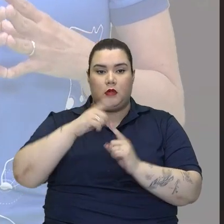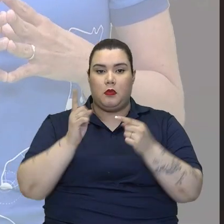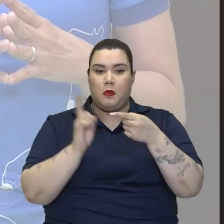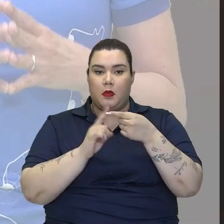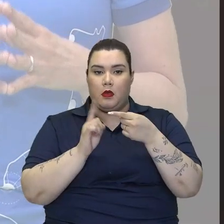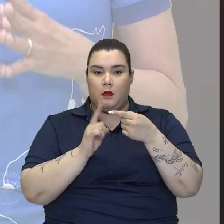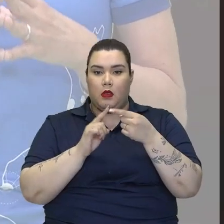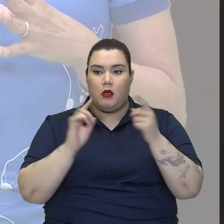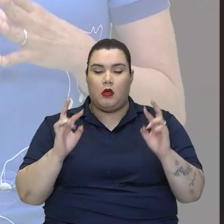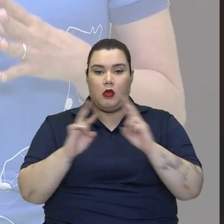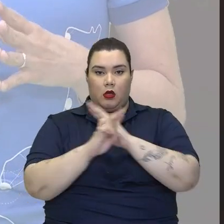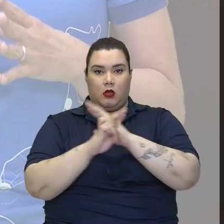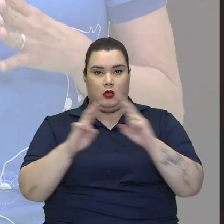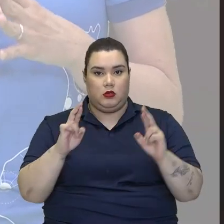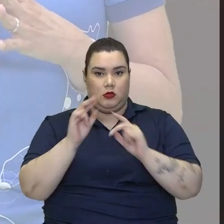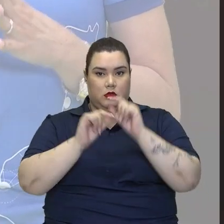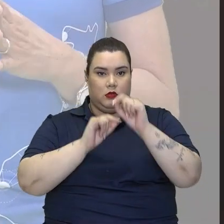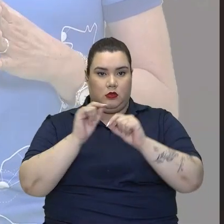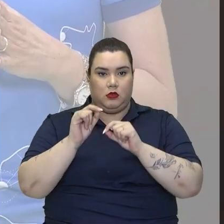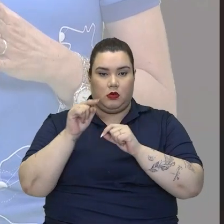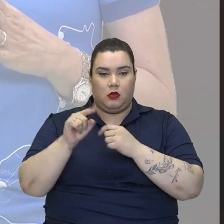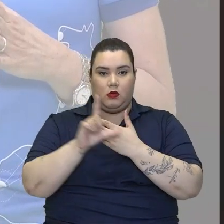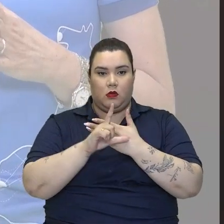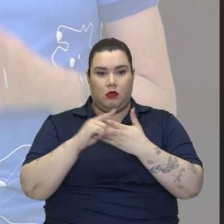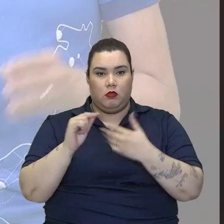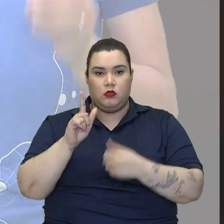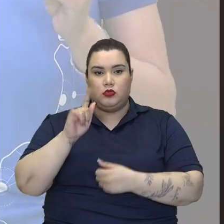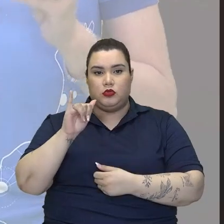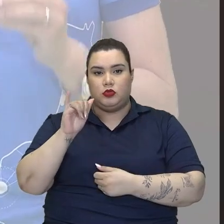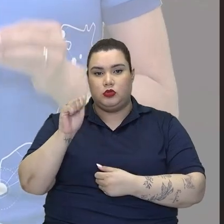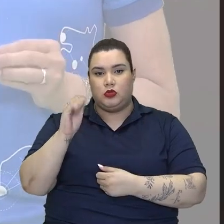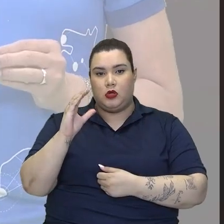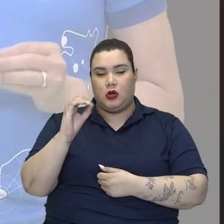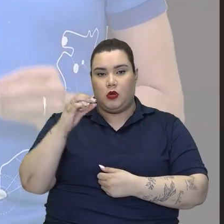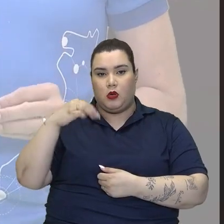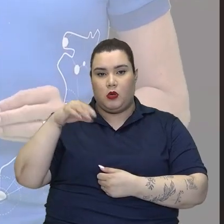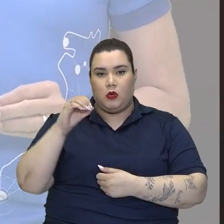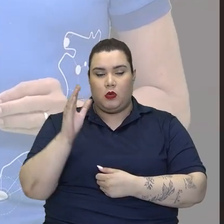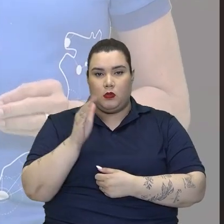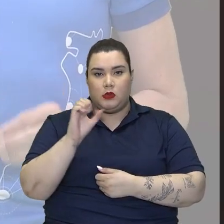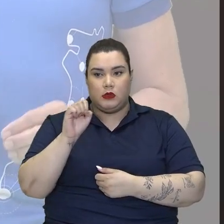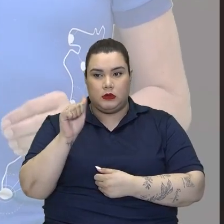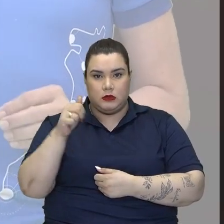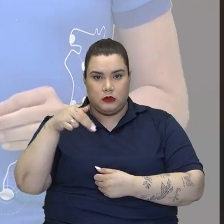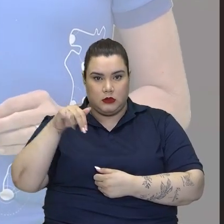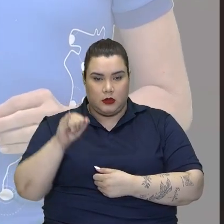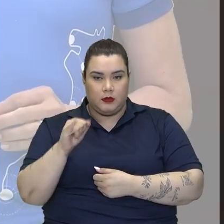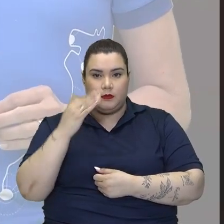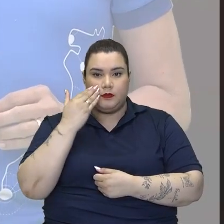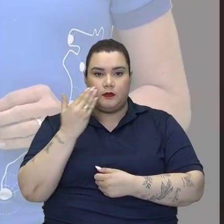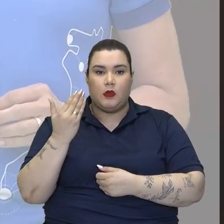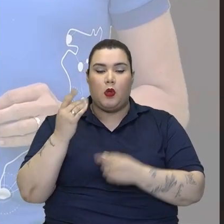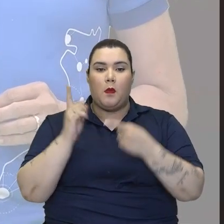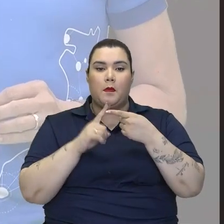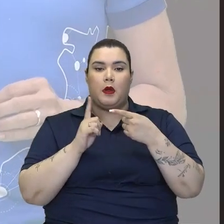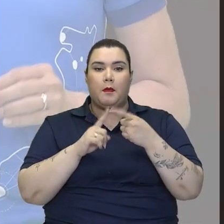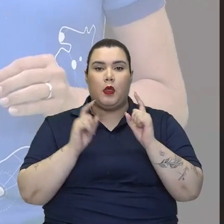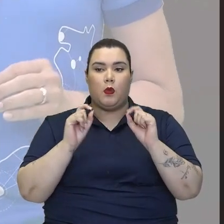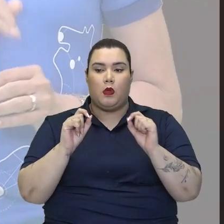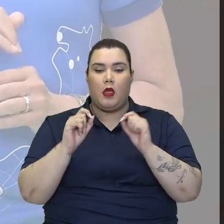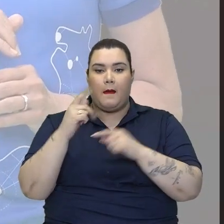de acordo com Giacomo Sani, ok? Então, o primeiro nível ele chama de